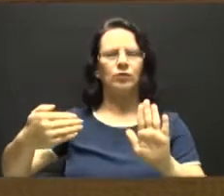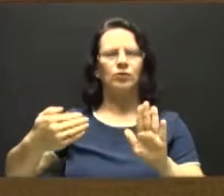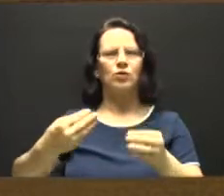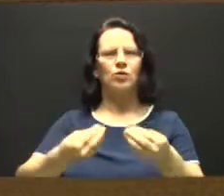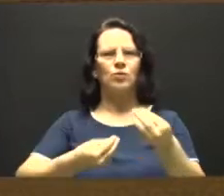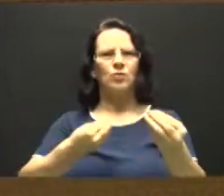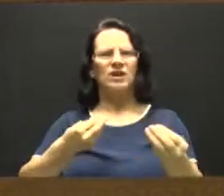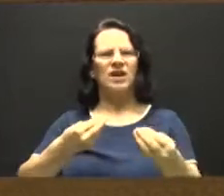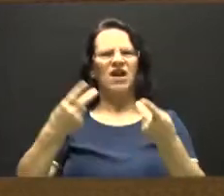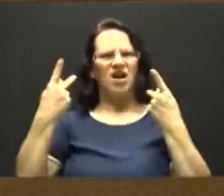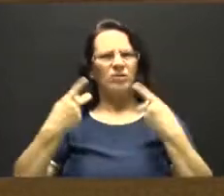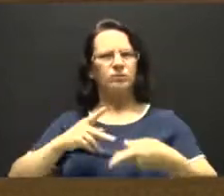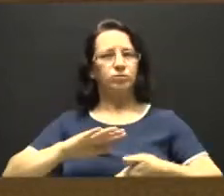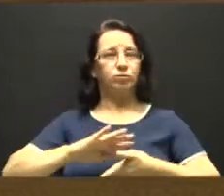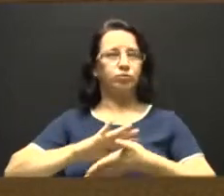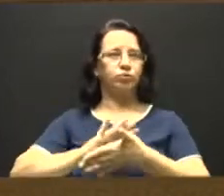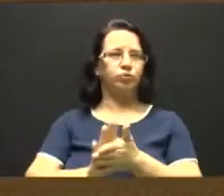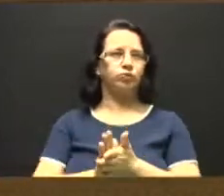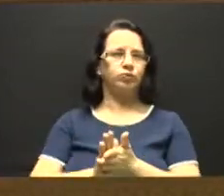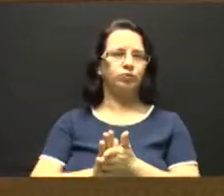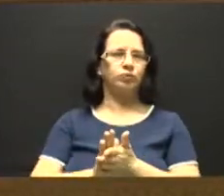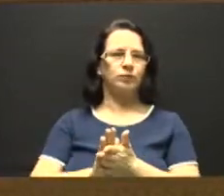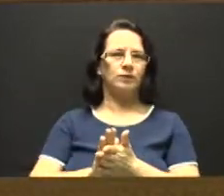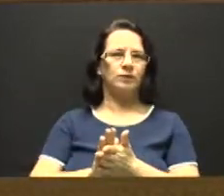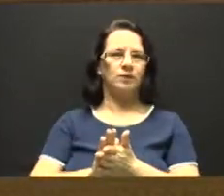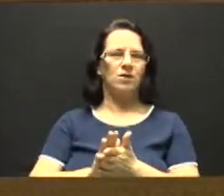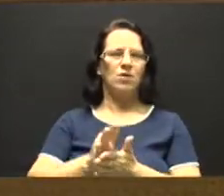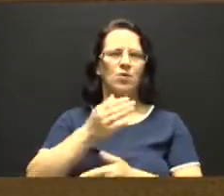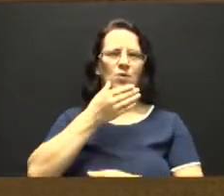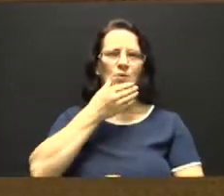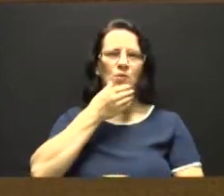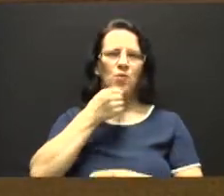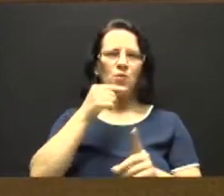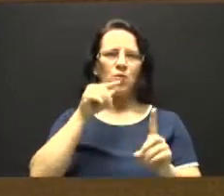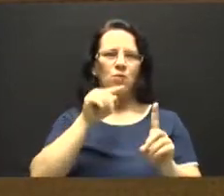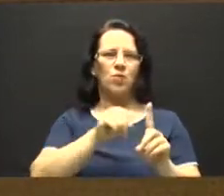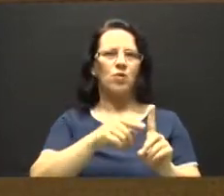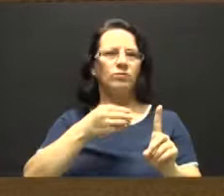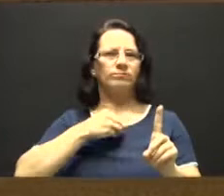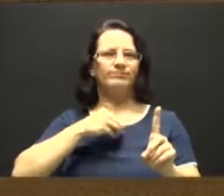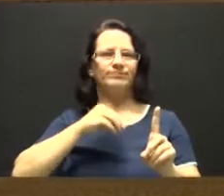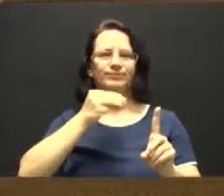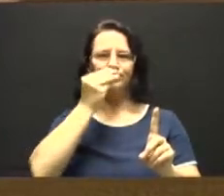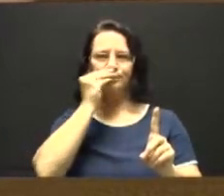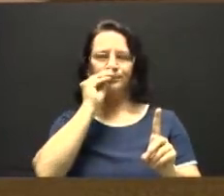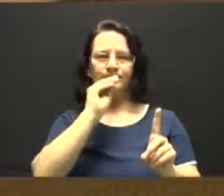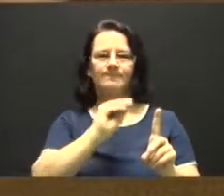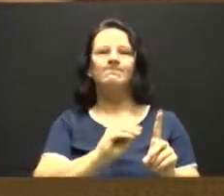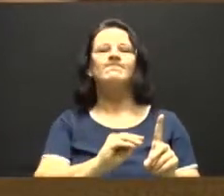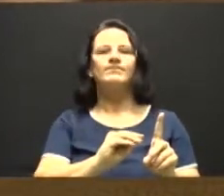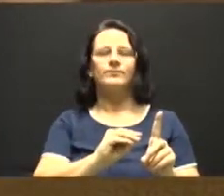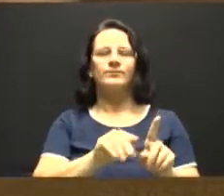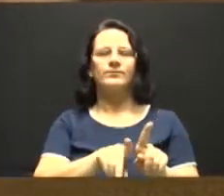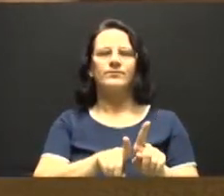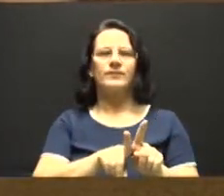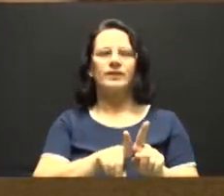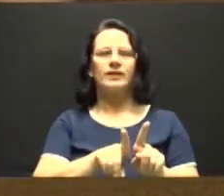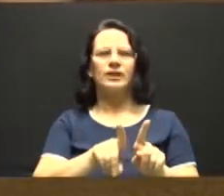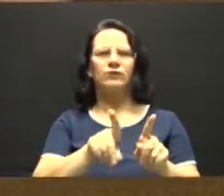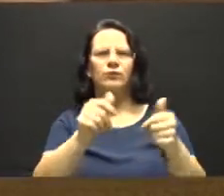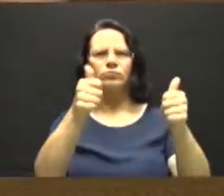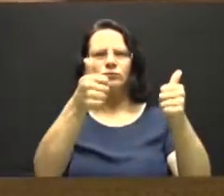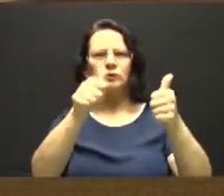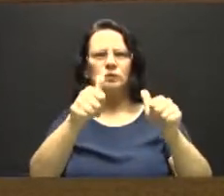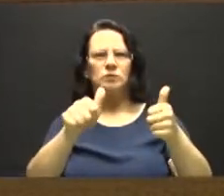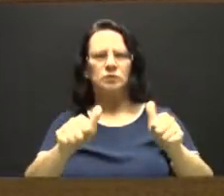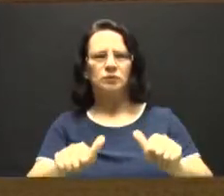beso humanização o homem foi deixando de ser humano foi gradativamente diz configurando-se